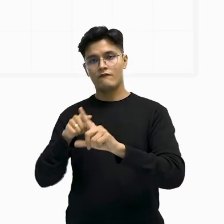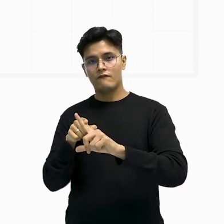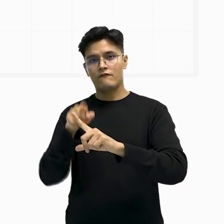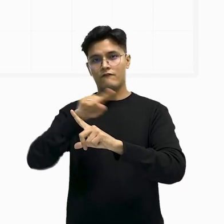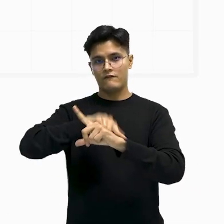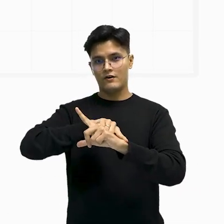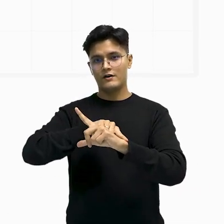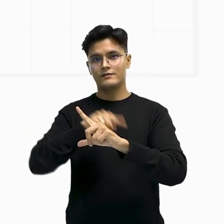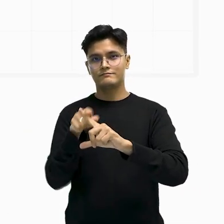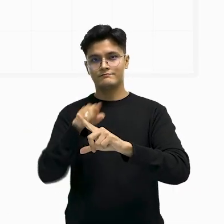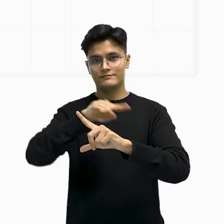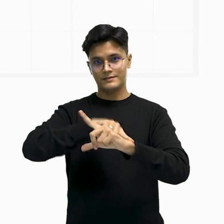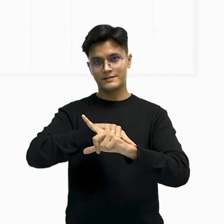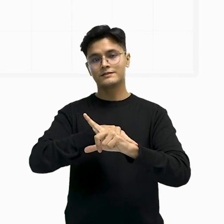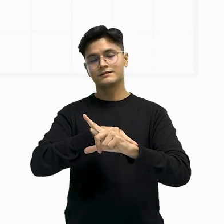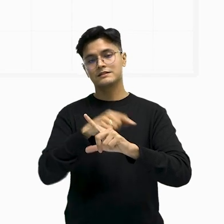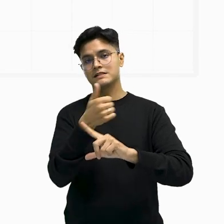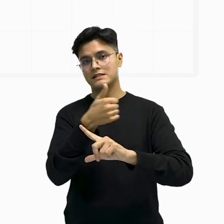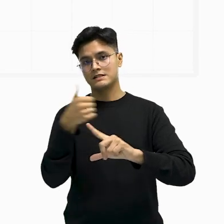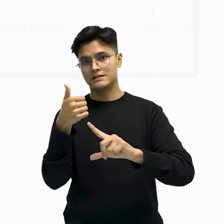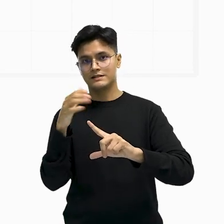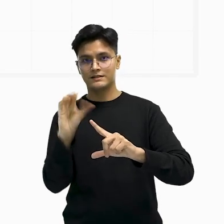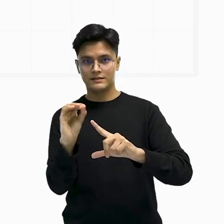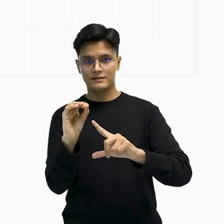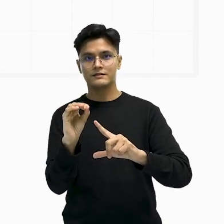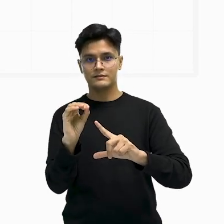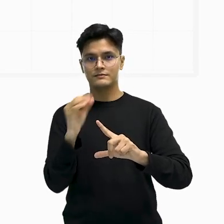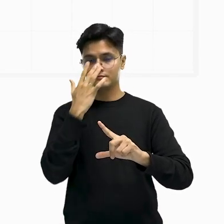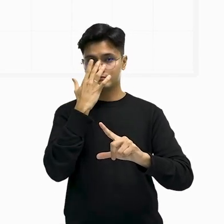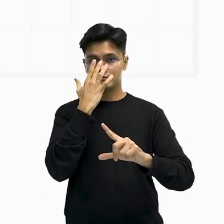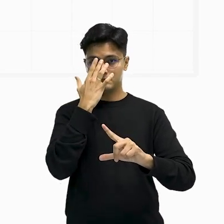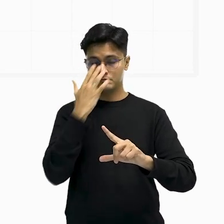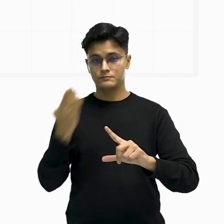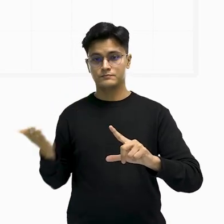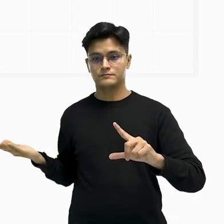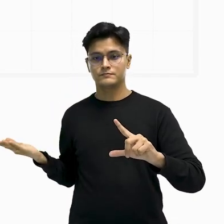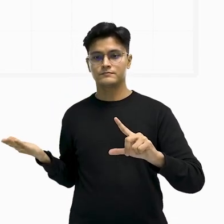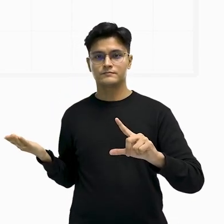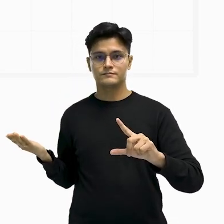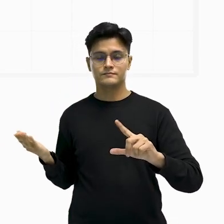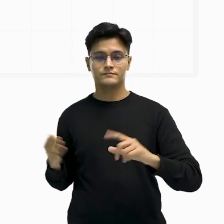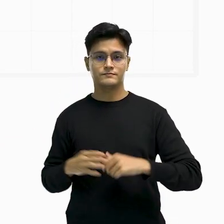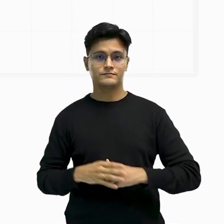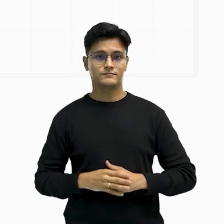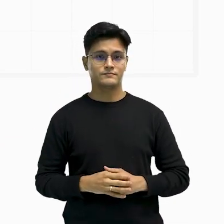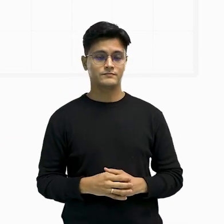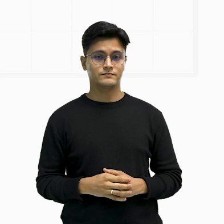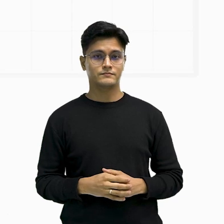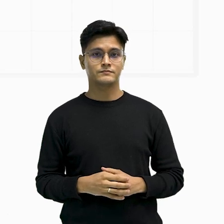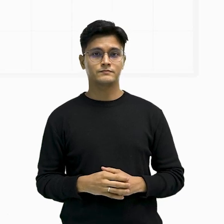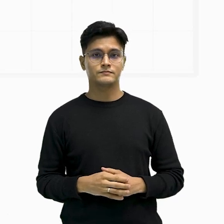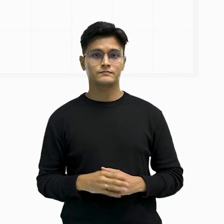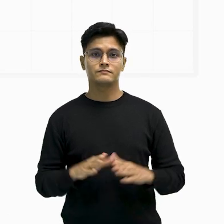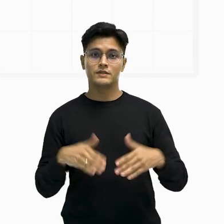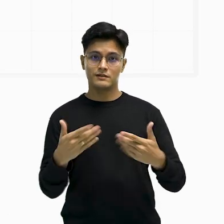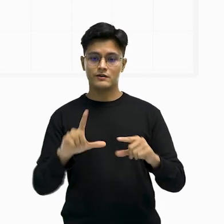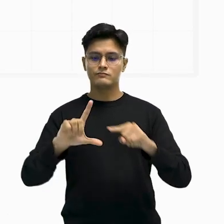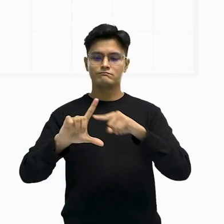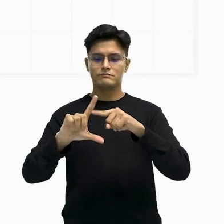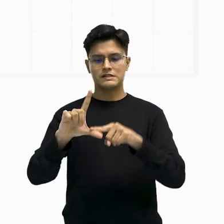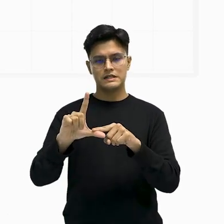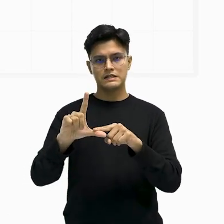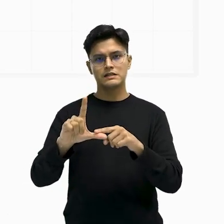110 graus, ele está nessa parte do triângulo, ok? Então vamos apagar aqui,